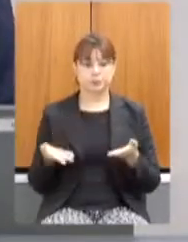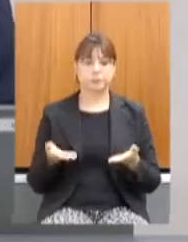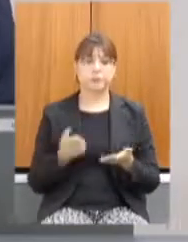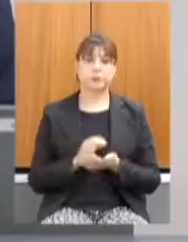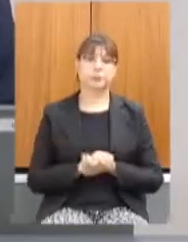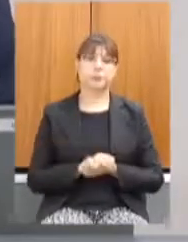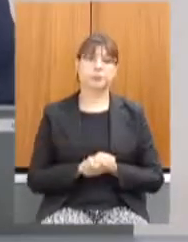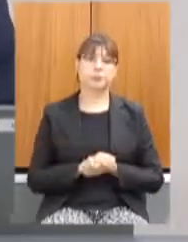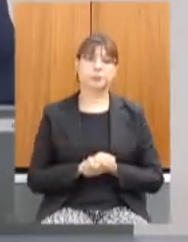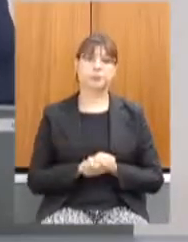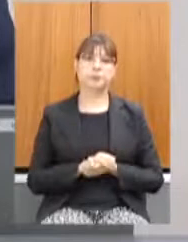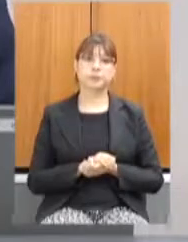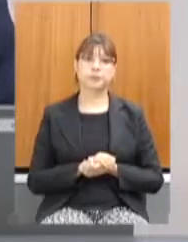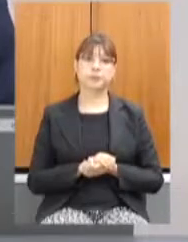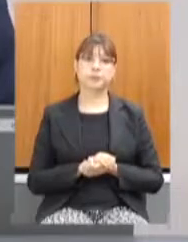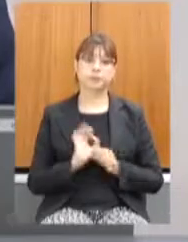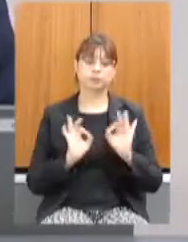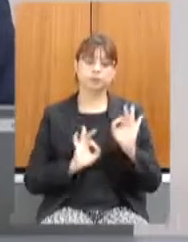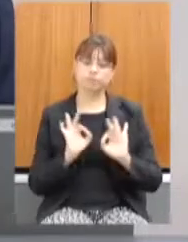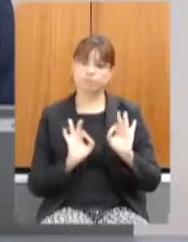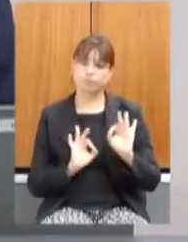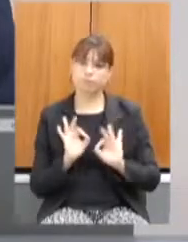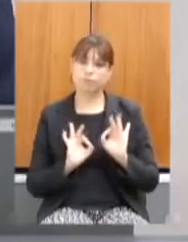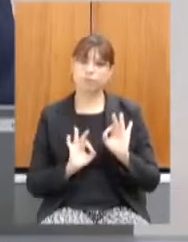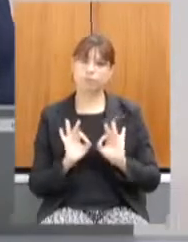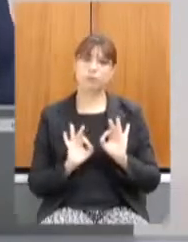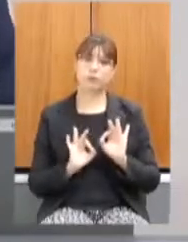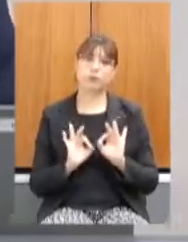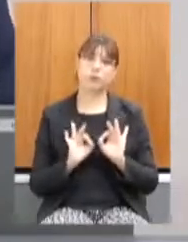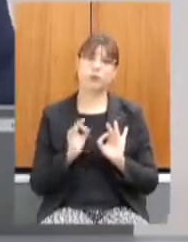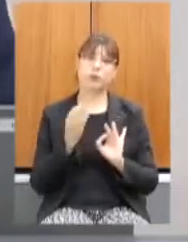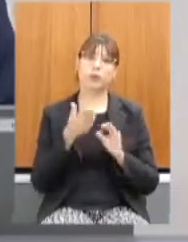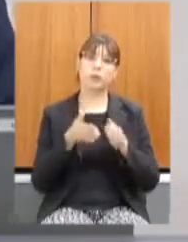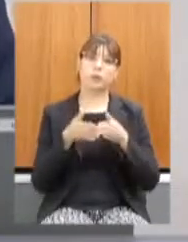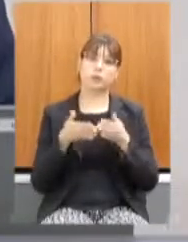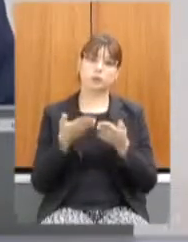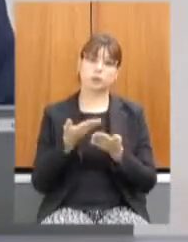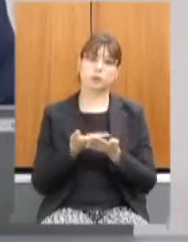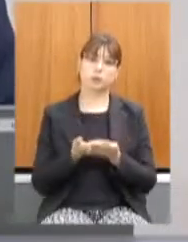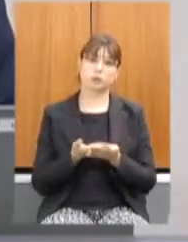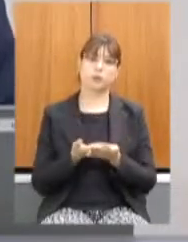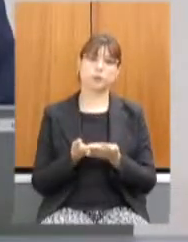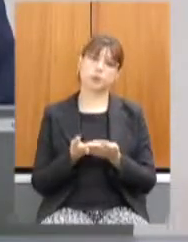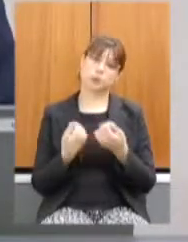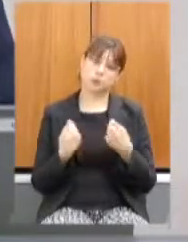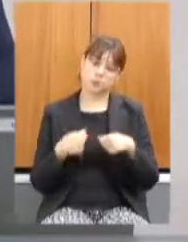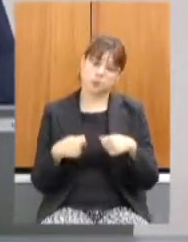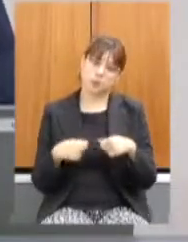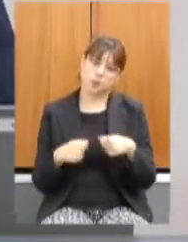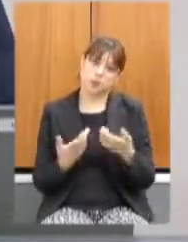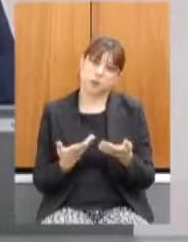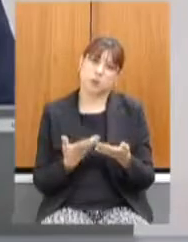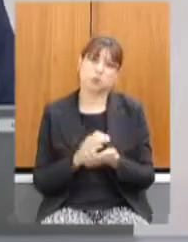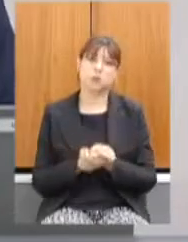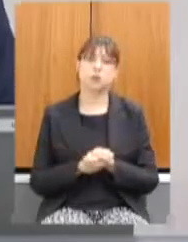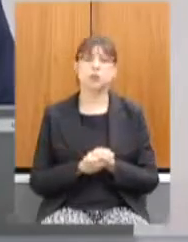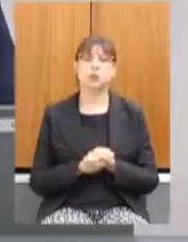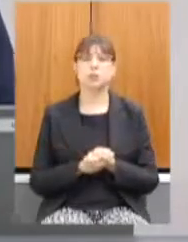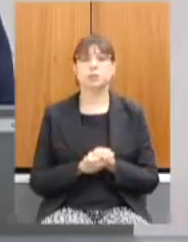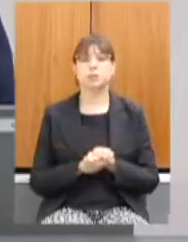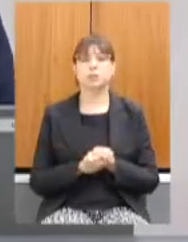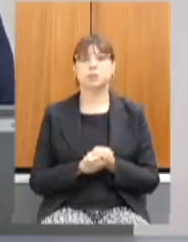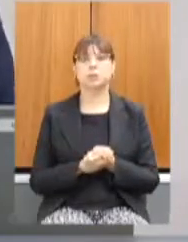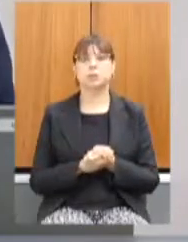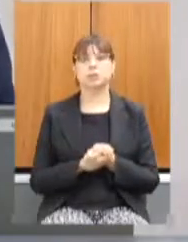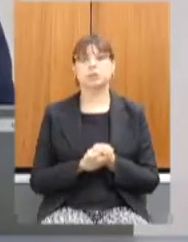os estará elaborando os requerimentos que já sem acharem necessários e todos que nós